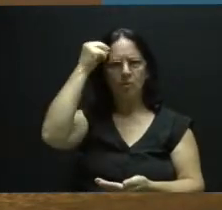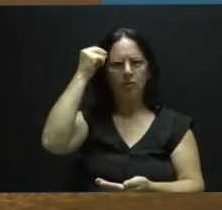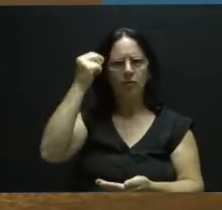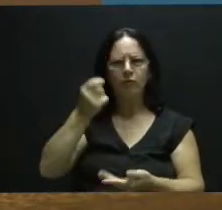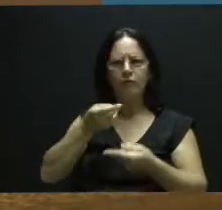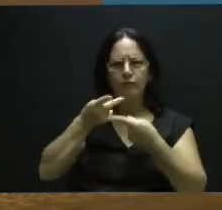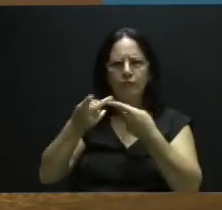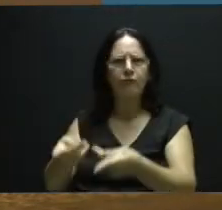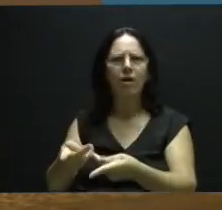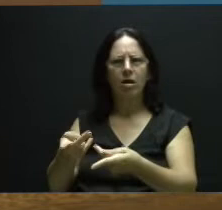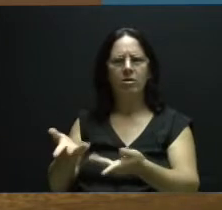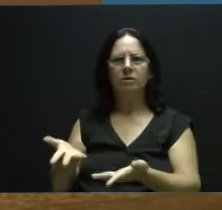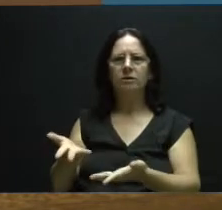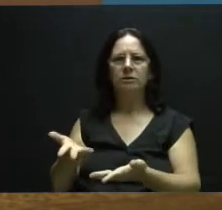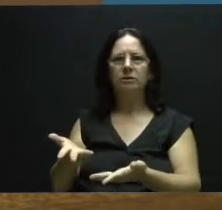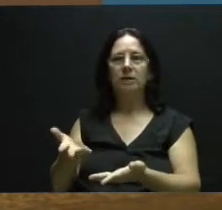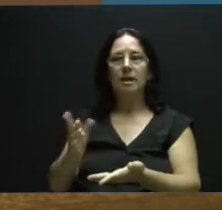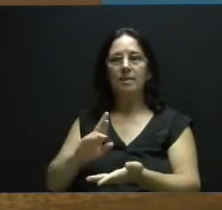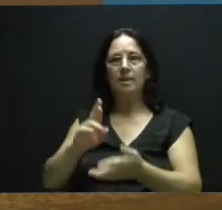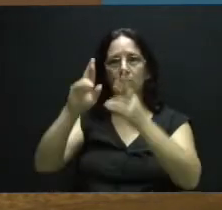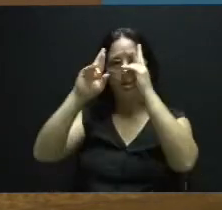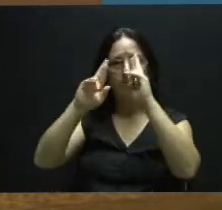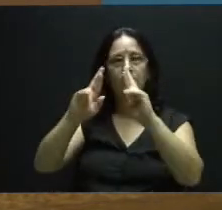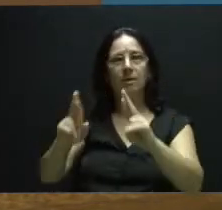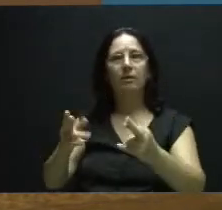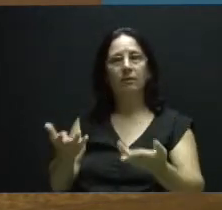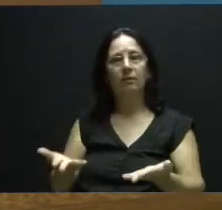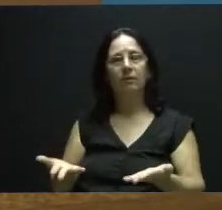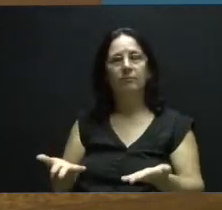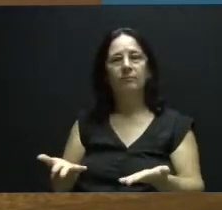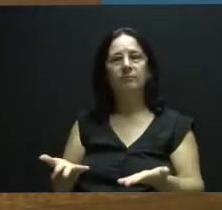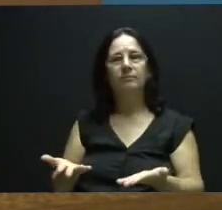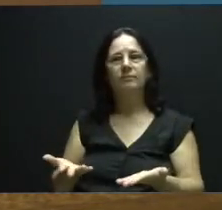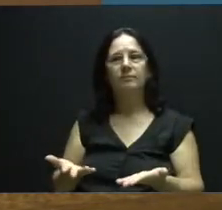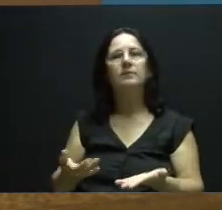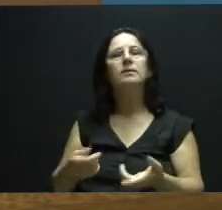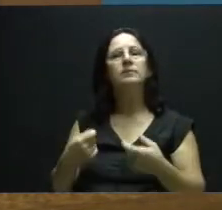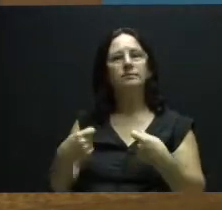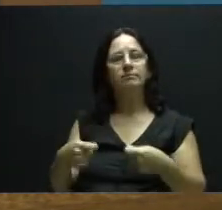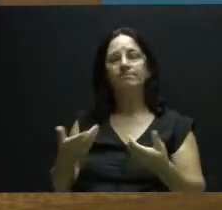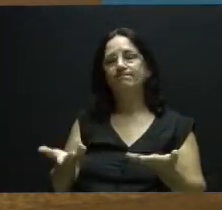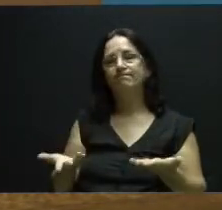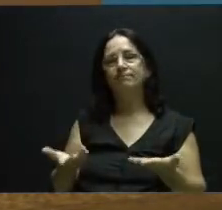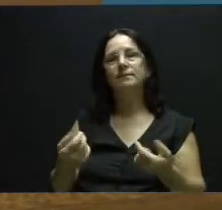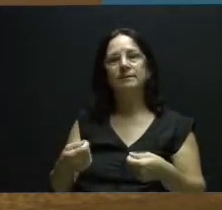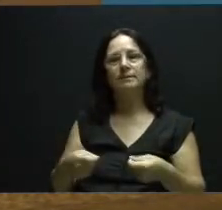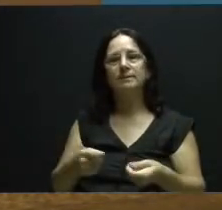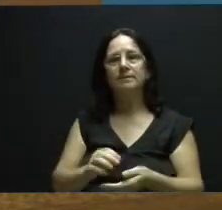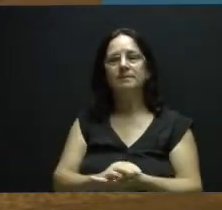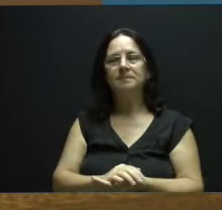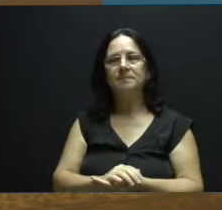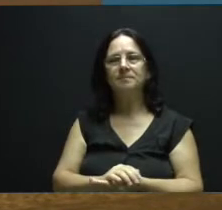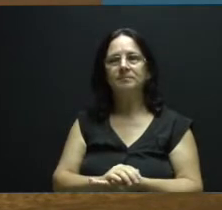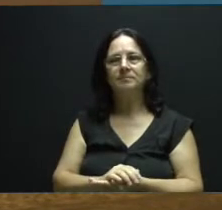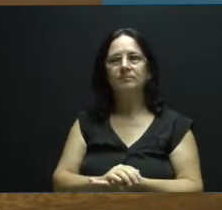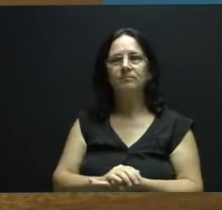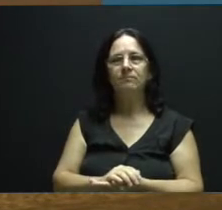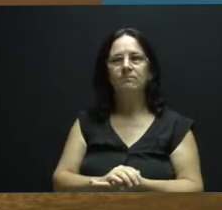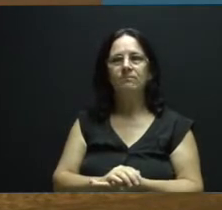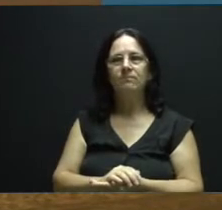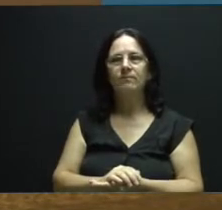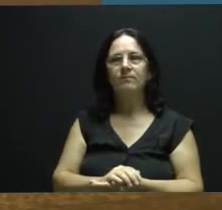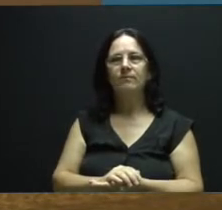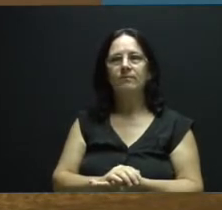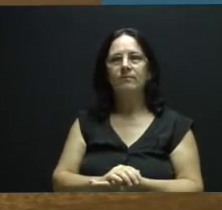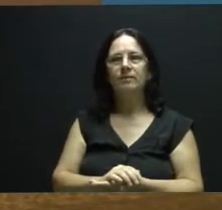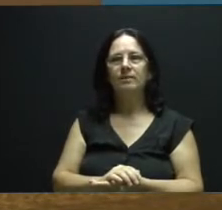seus jogadores não respeitar os vereadores quando antes não vai respeitar infelizmente mas aqui